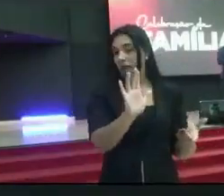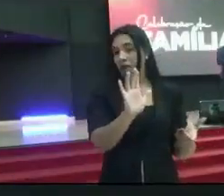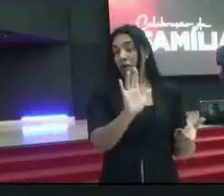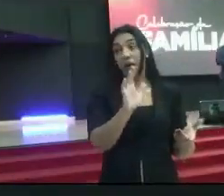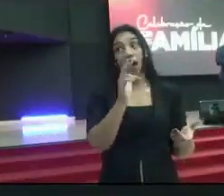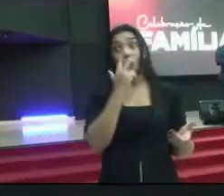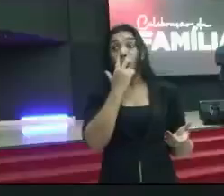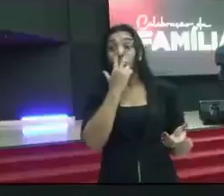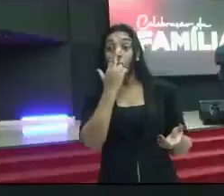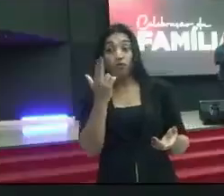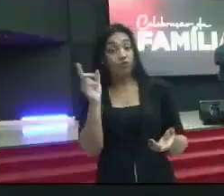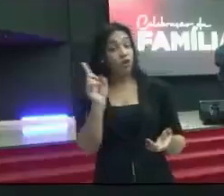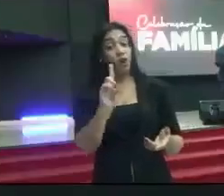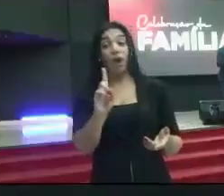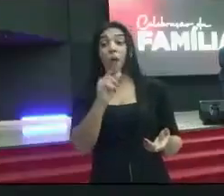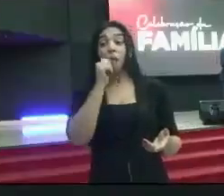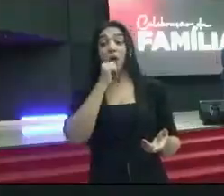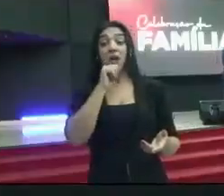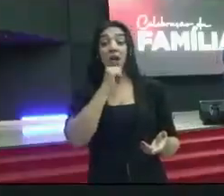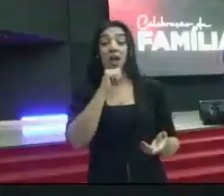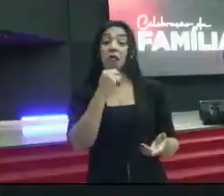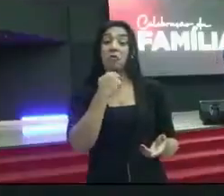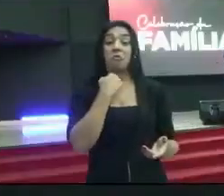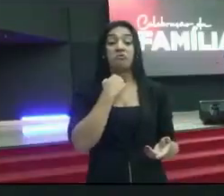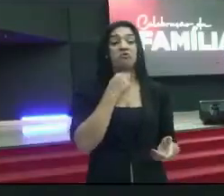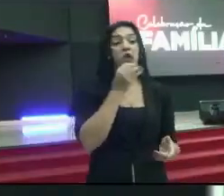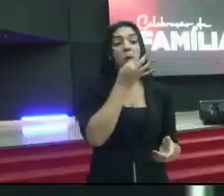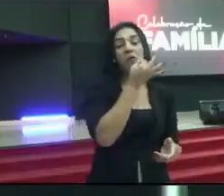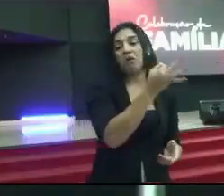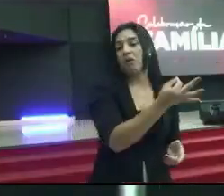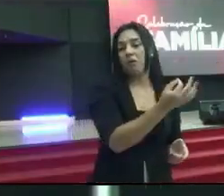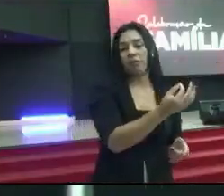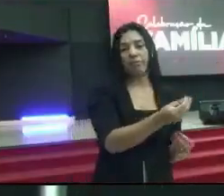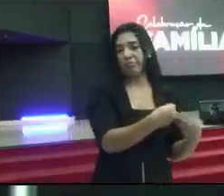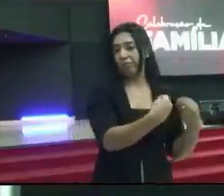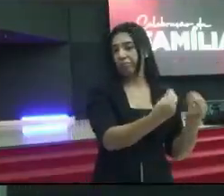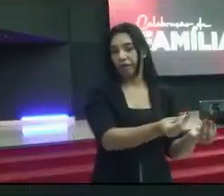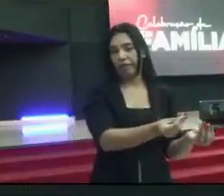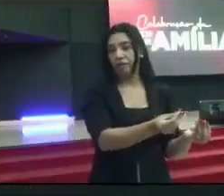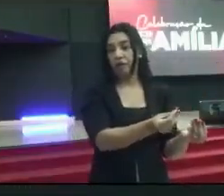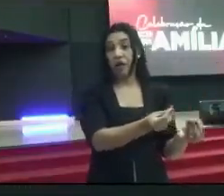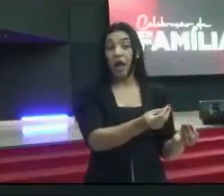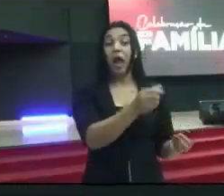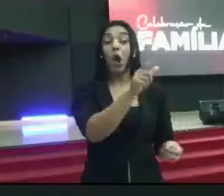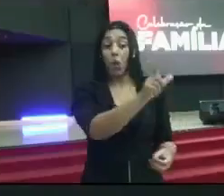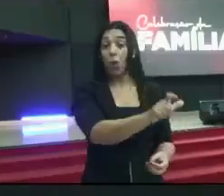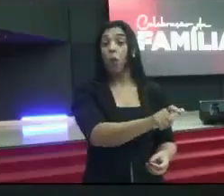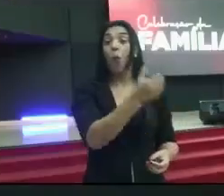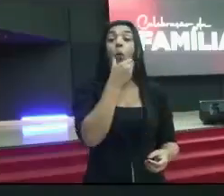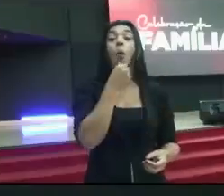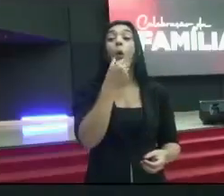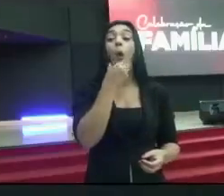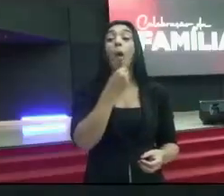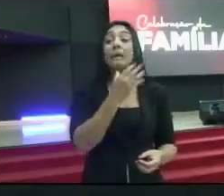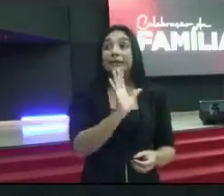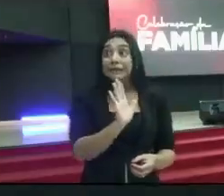voz. Elimeleque toma uma decisão, e essa decisão gera dor,